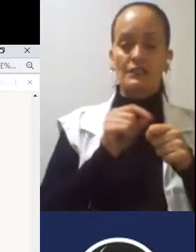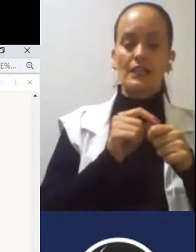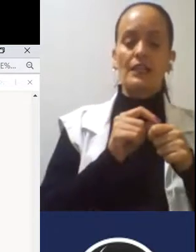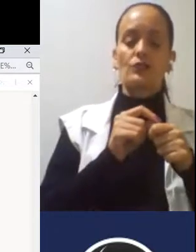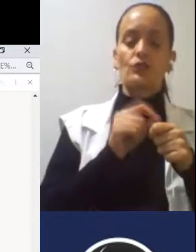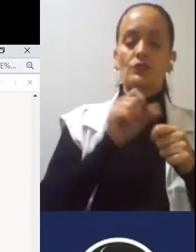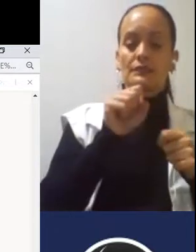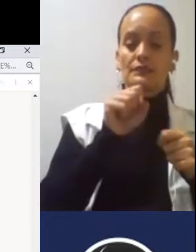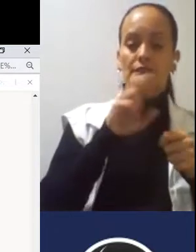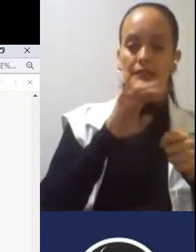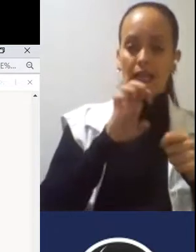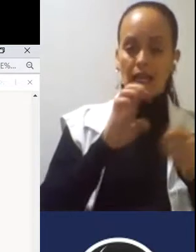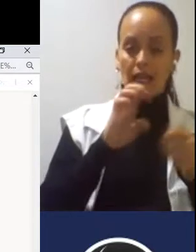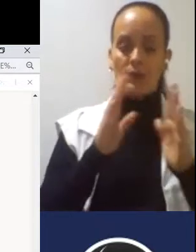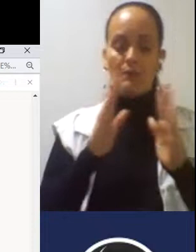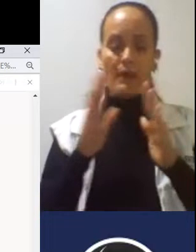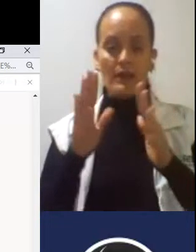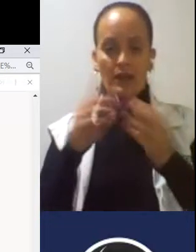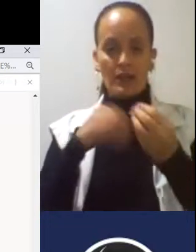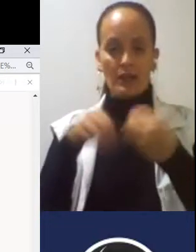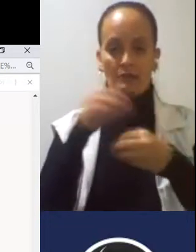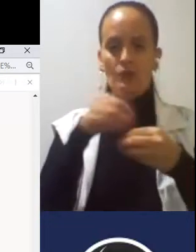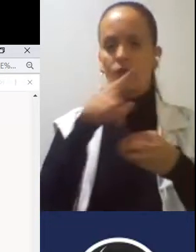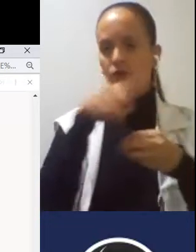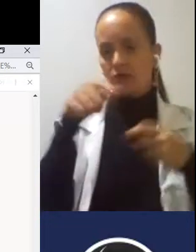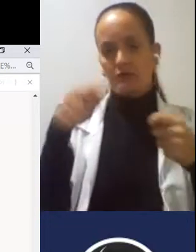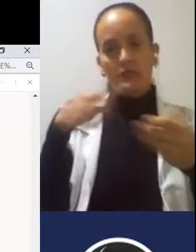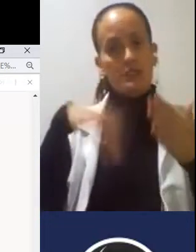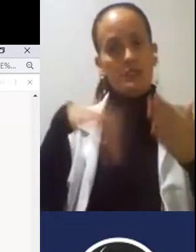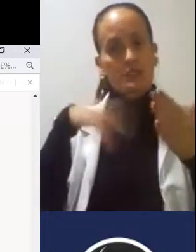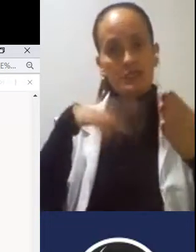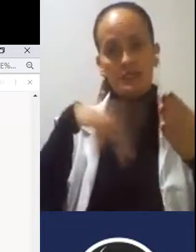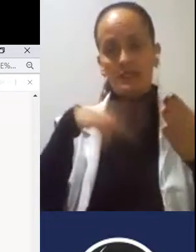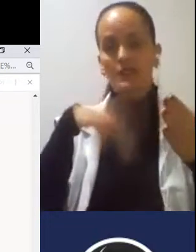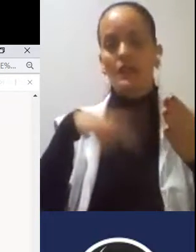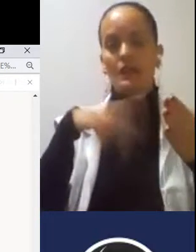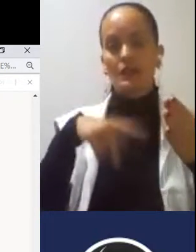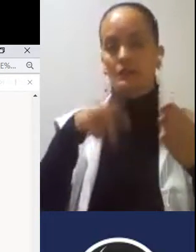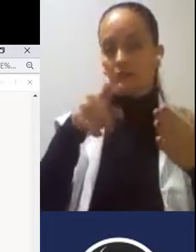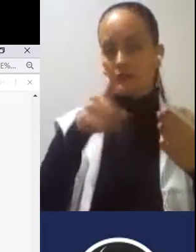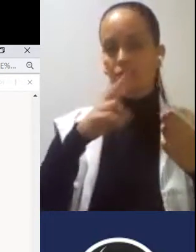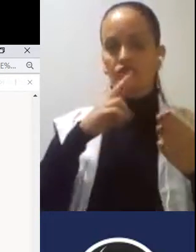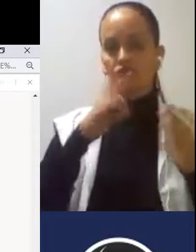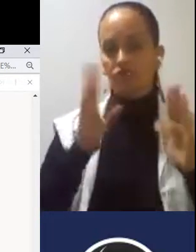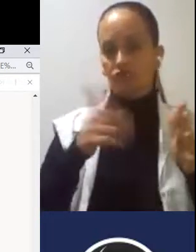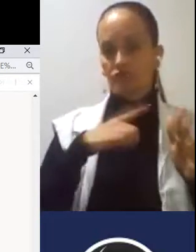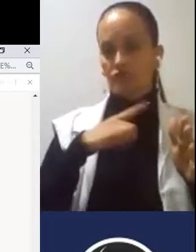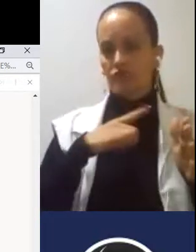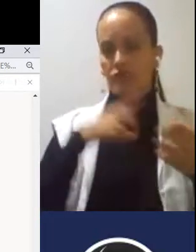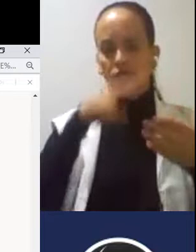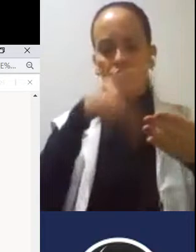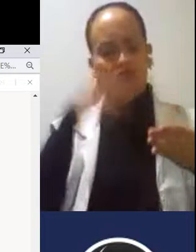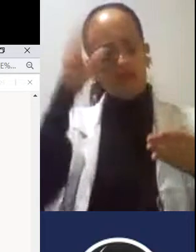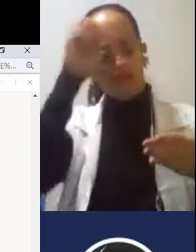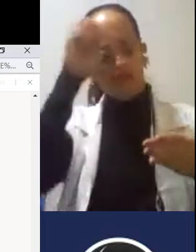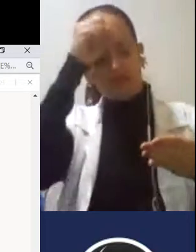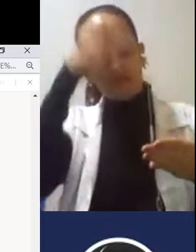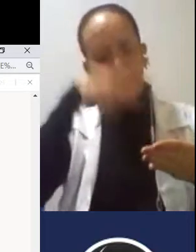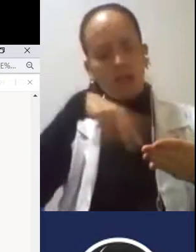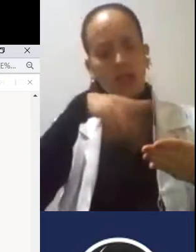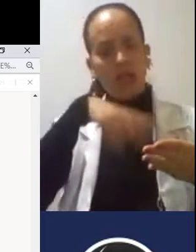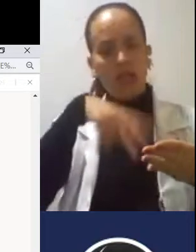por enquanto, fica aí para a leitura e o estudo de vocês. Aqui já tem um exemplo resolvido, ó. Então aqui, por exemplo, ó, circuito em paralelo, a